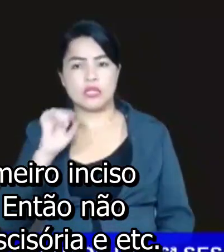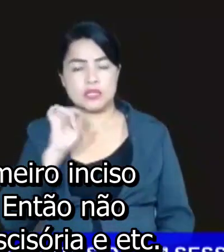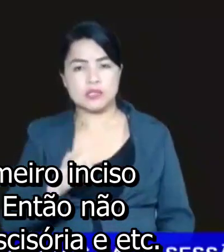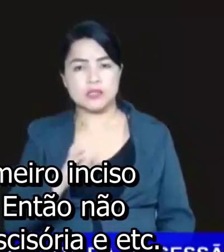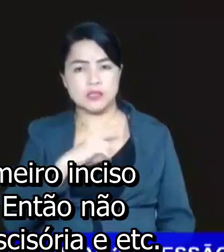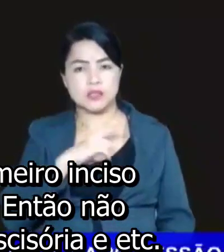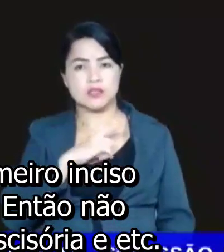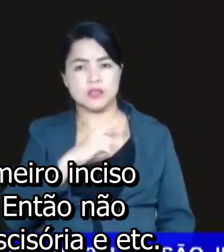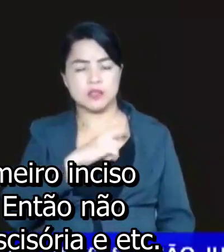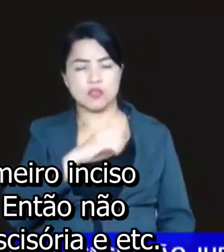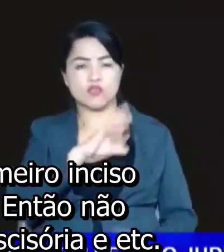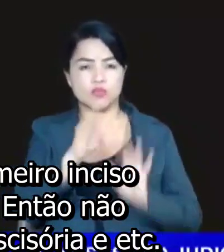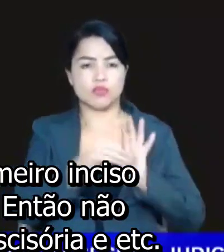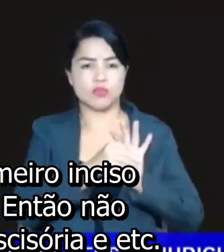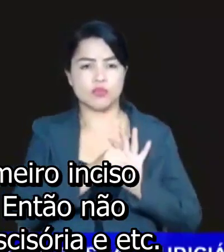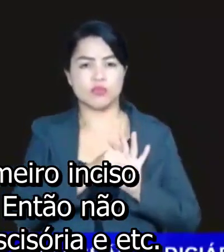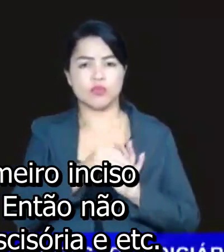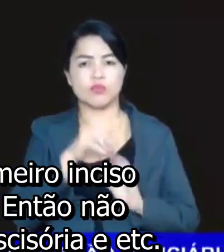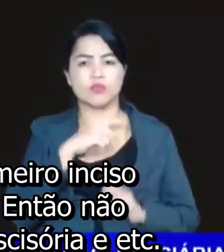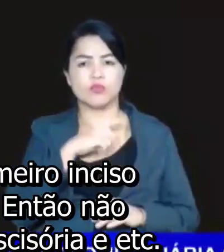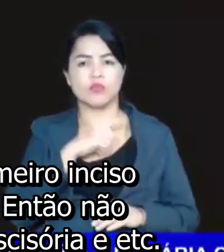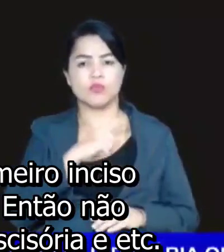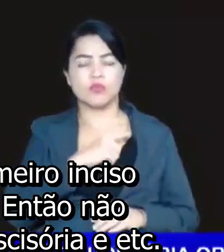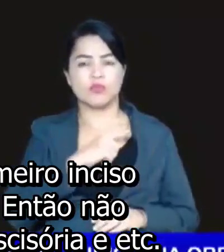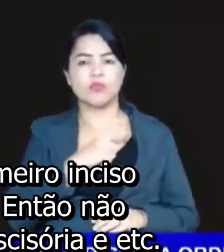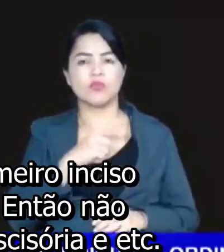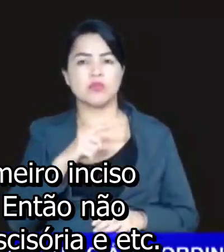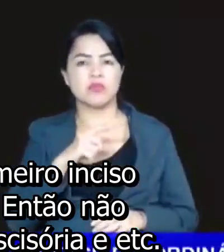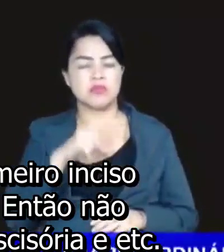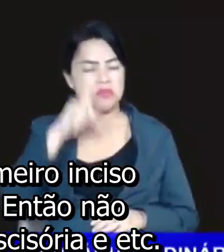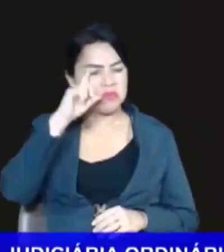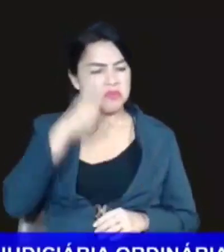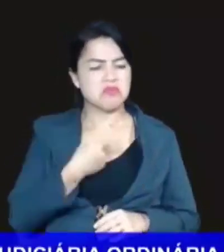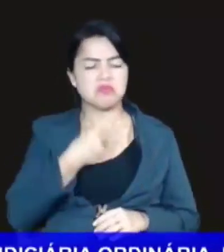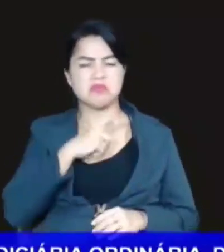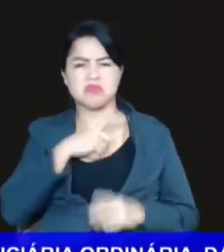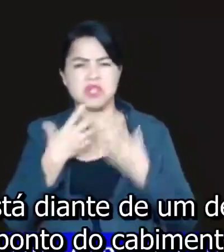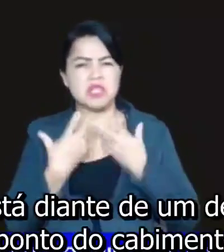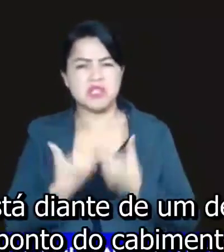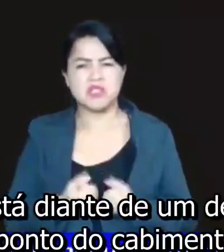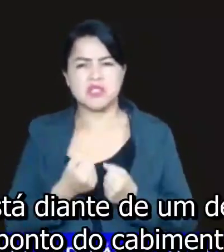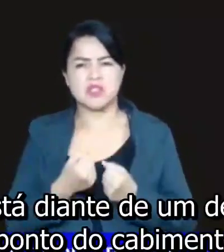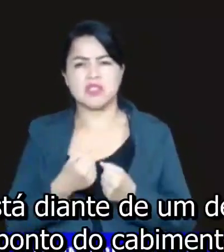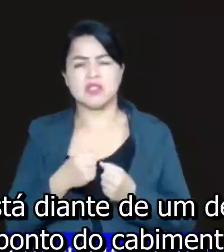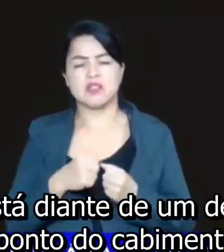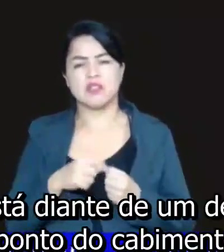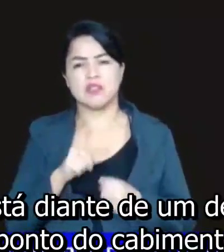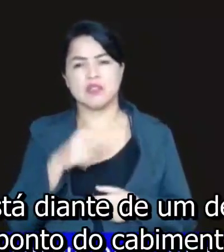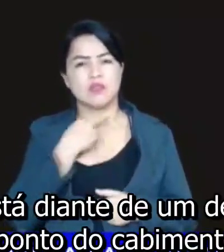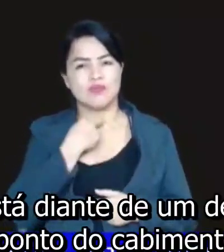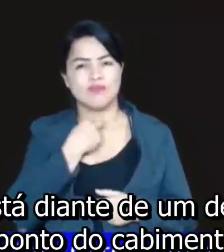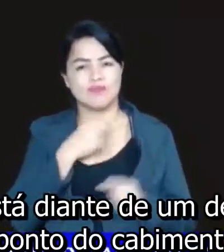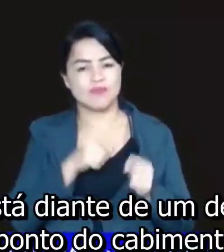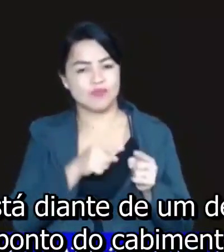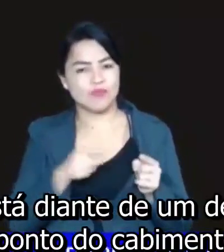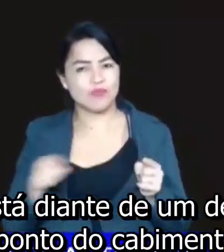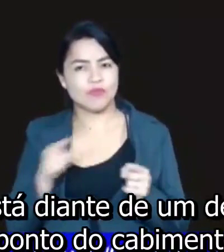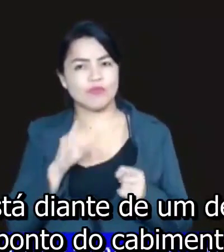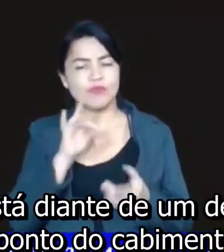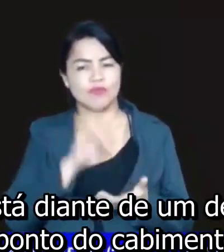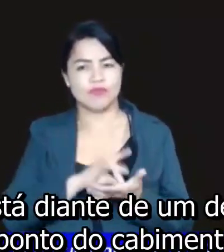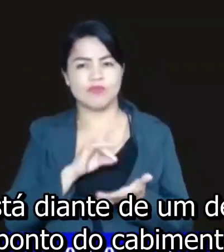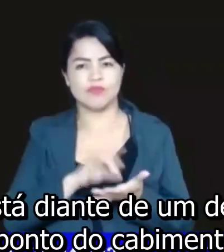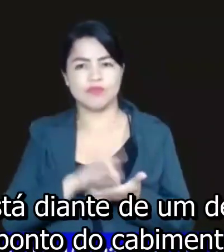que se acolhida a tese de cabimento da ação rescisória e etc., não seria o caso de